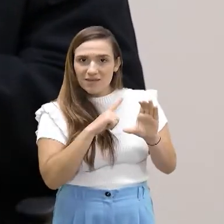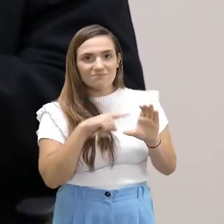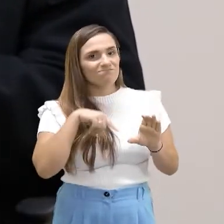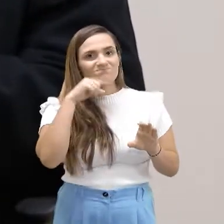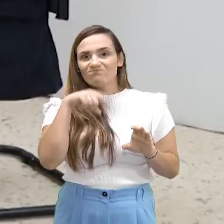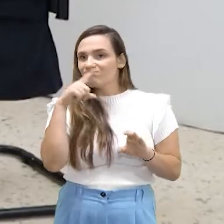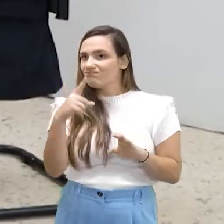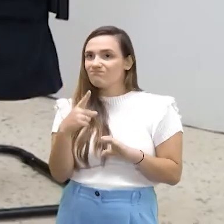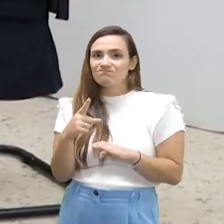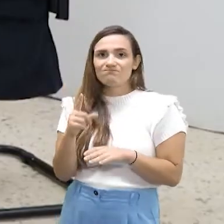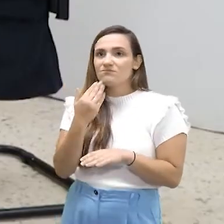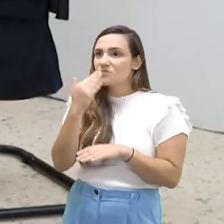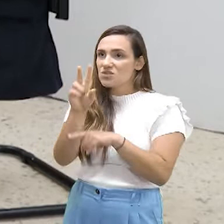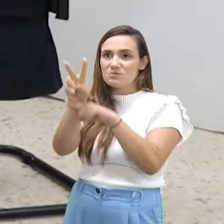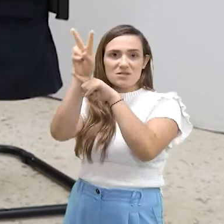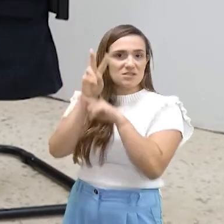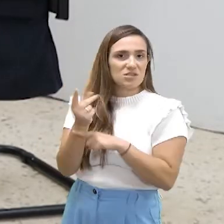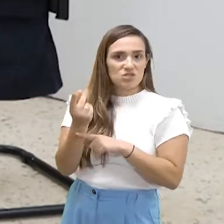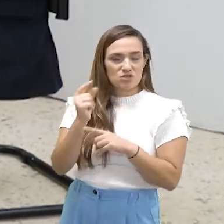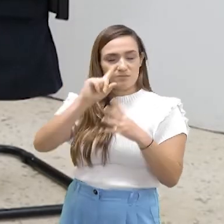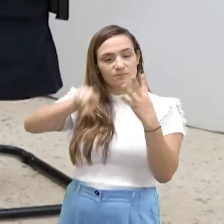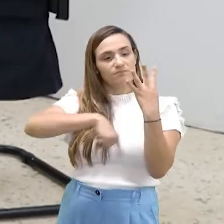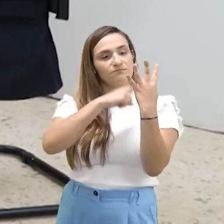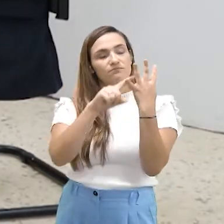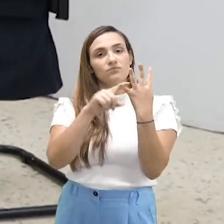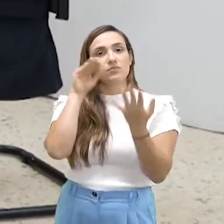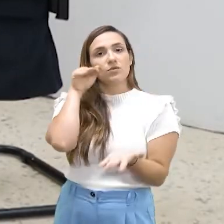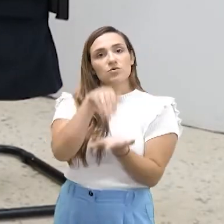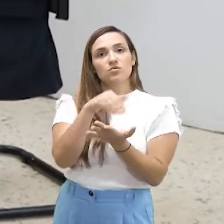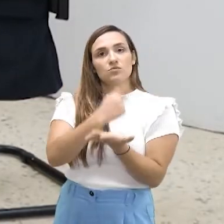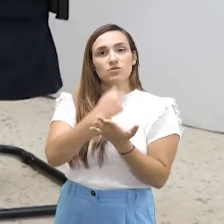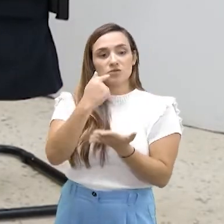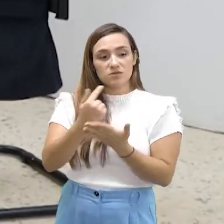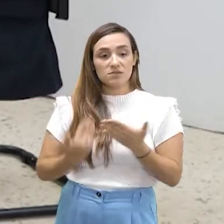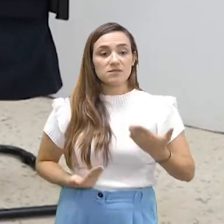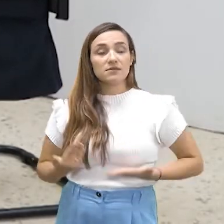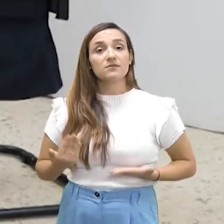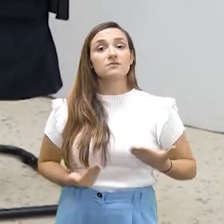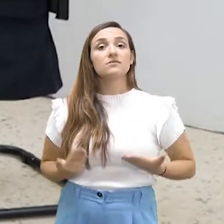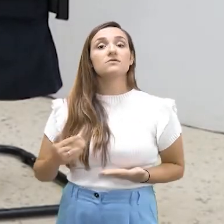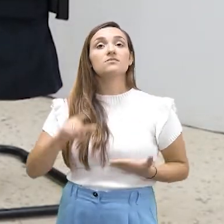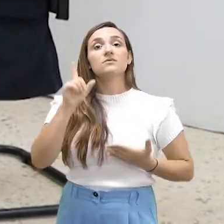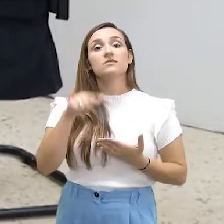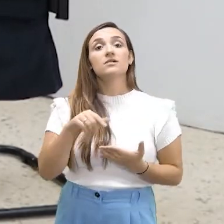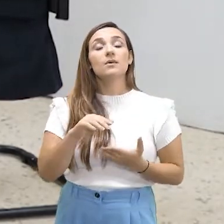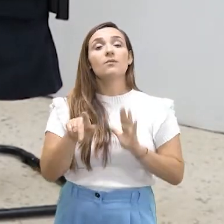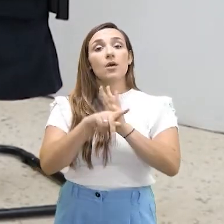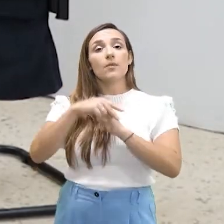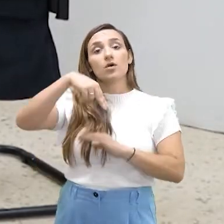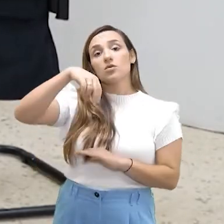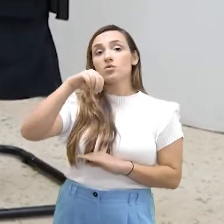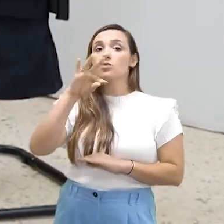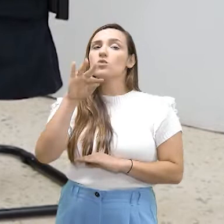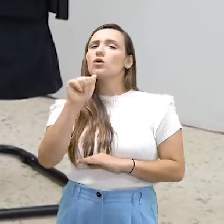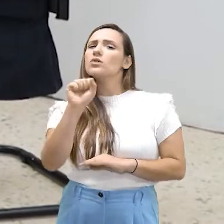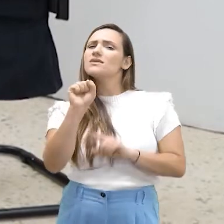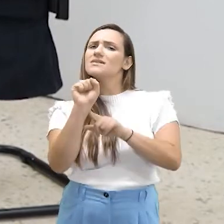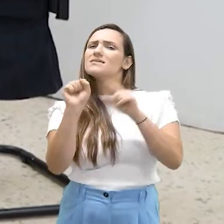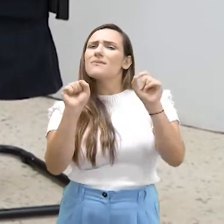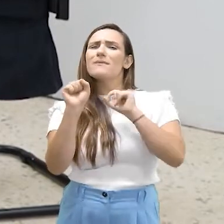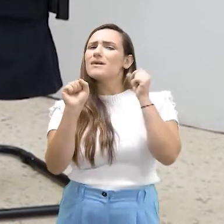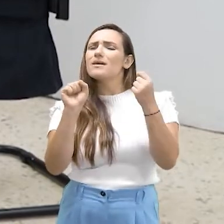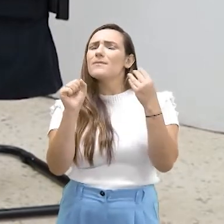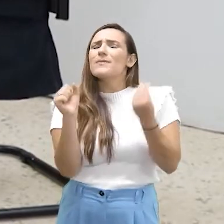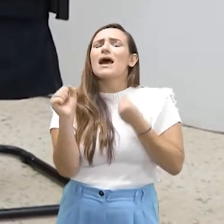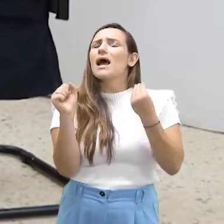obter crédito. E o quarto e último segmento de serviço ou de cartório é o cartório de notas. Este cartório é